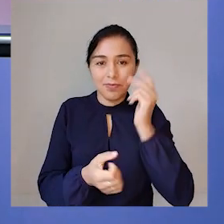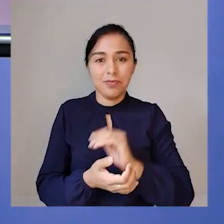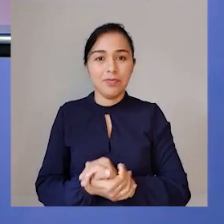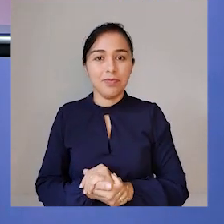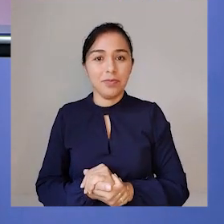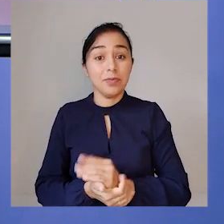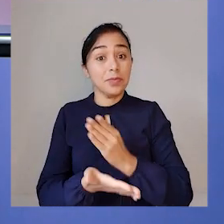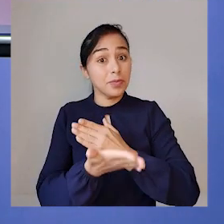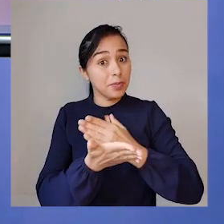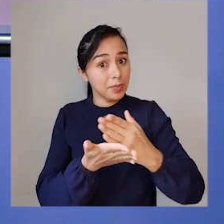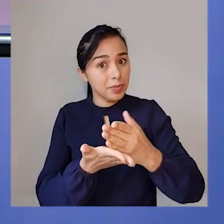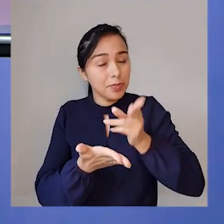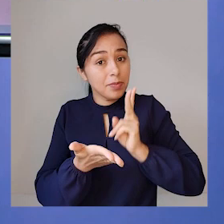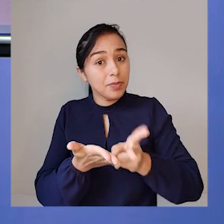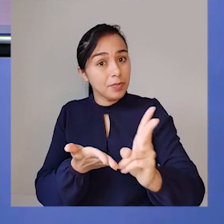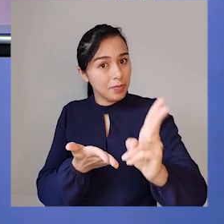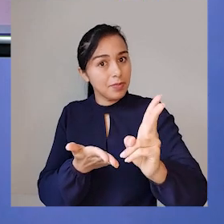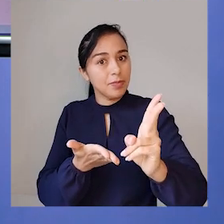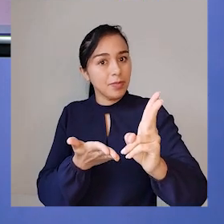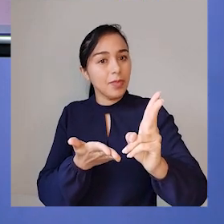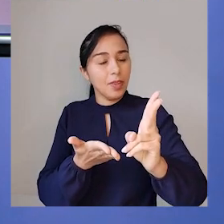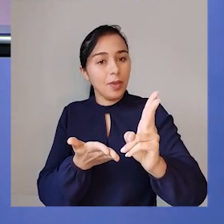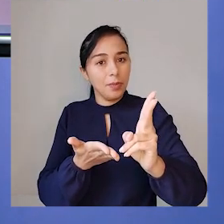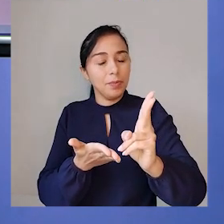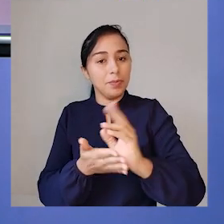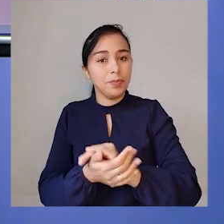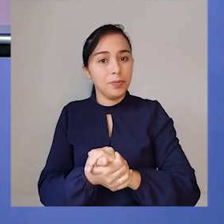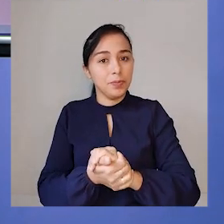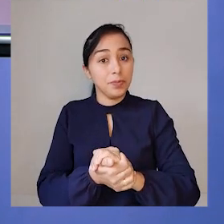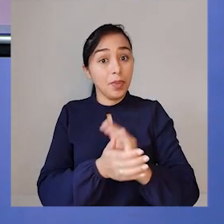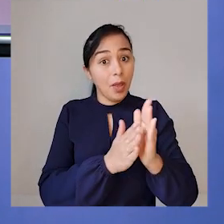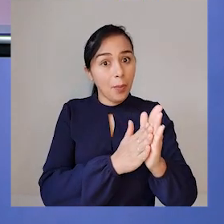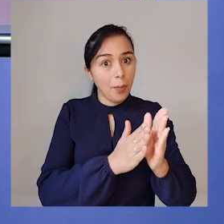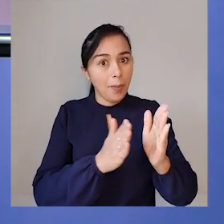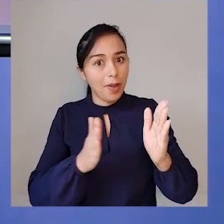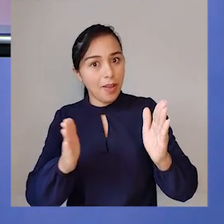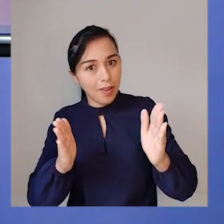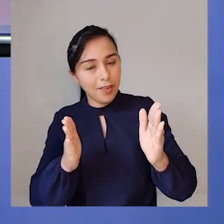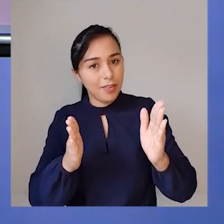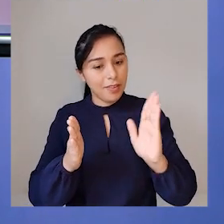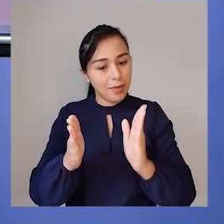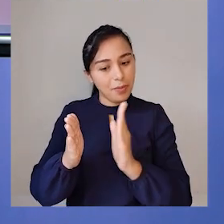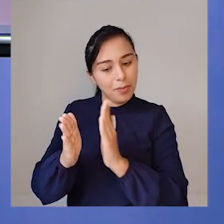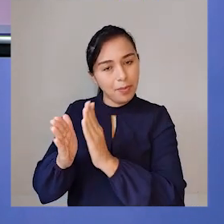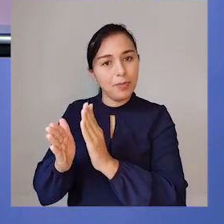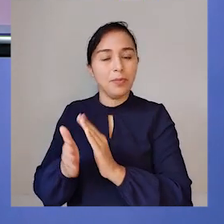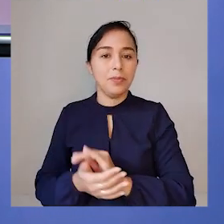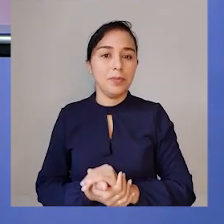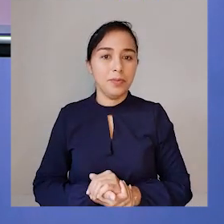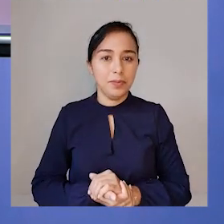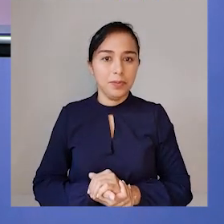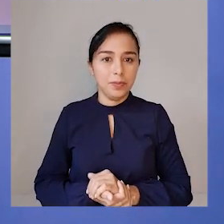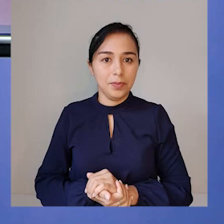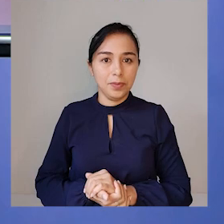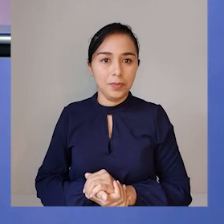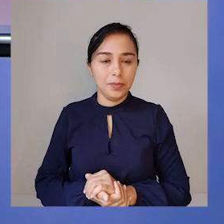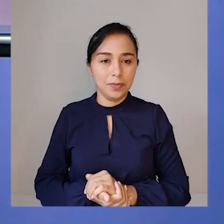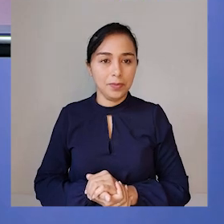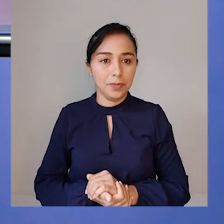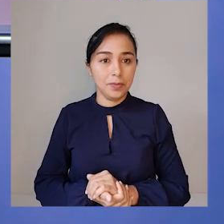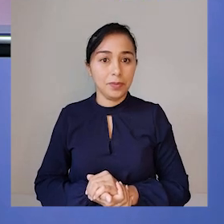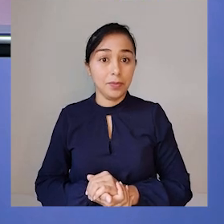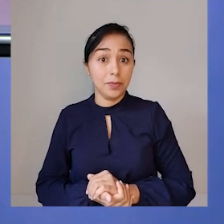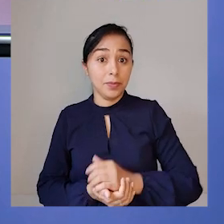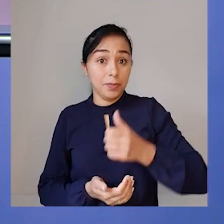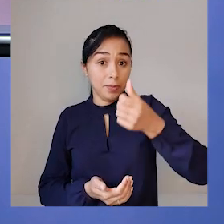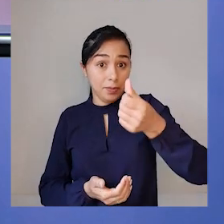Então, começando sempre da direita para a esquerda, que obedece assim a ordem da unidade. 6